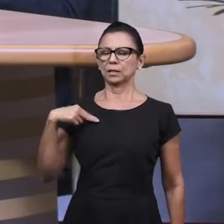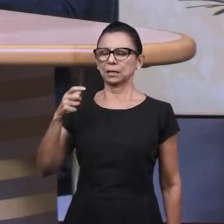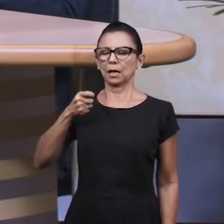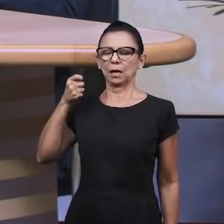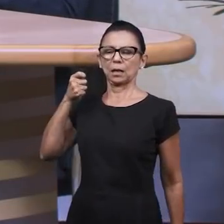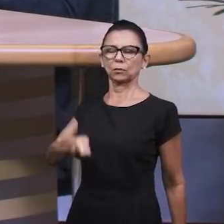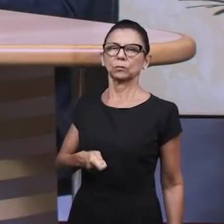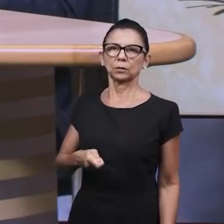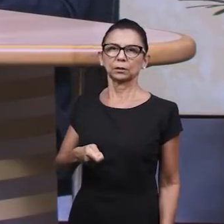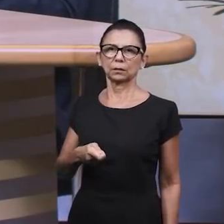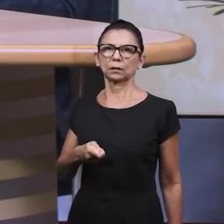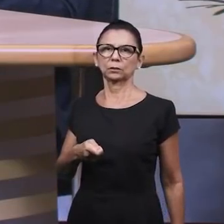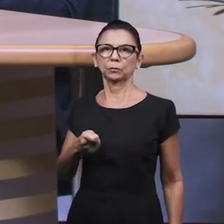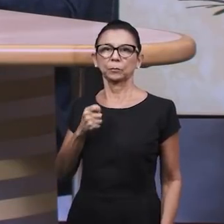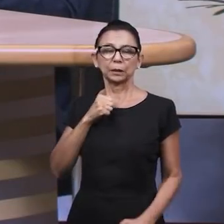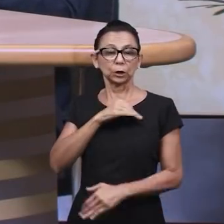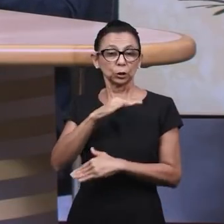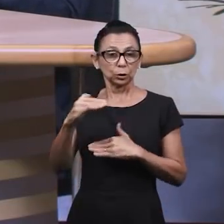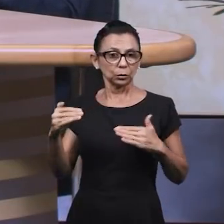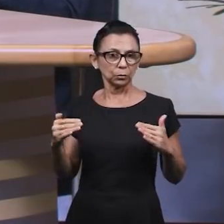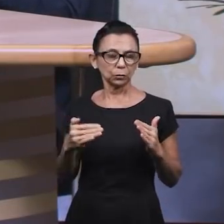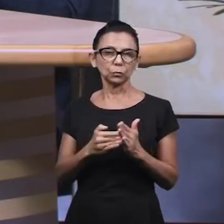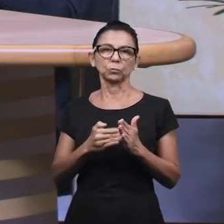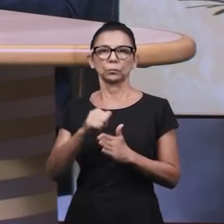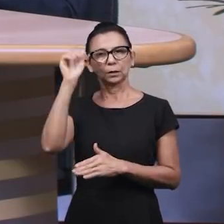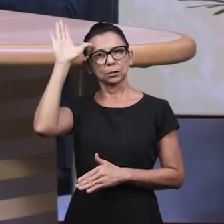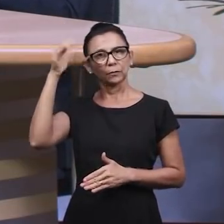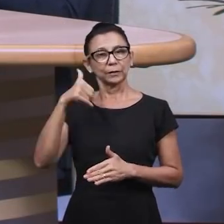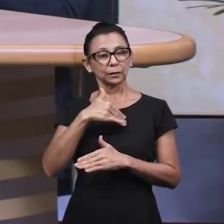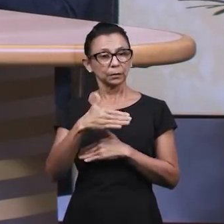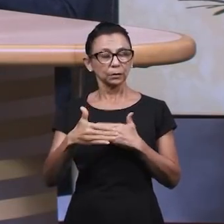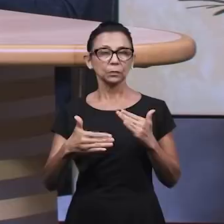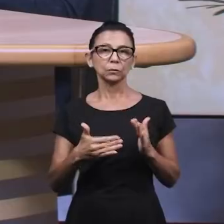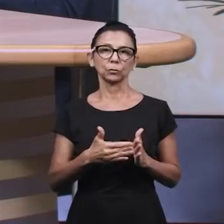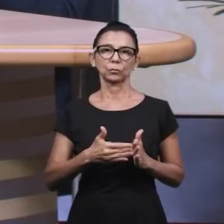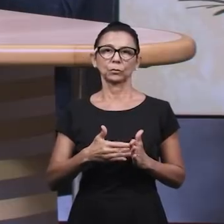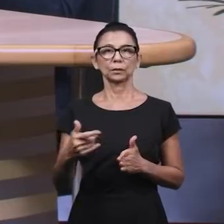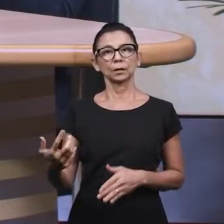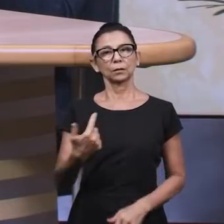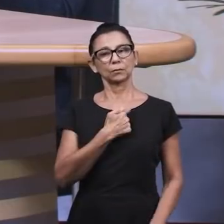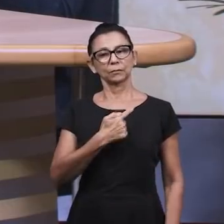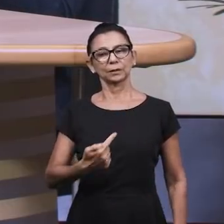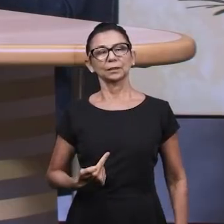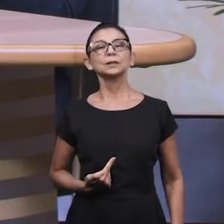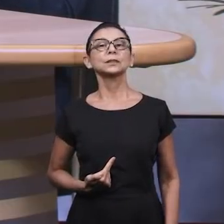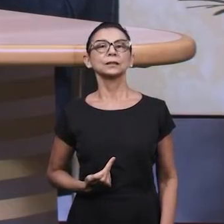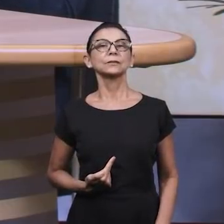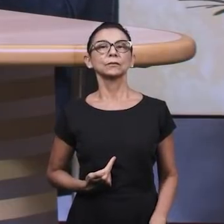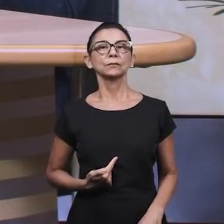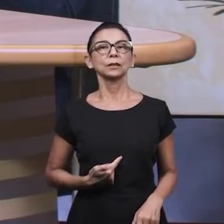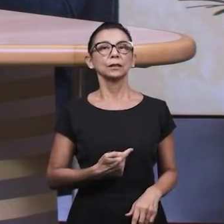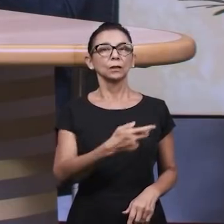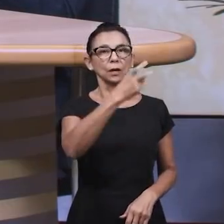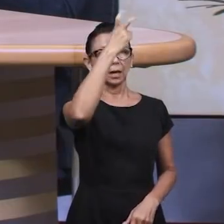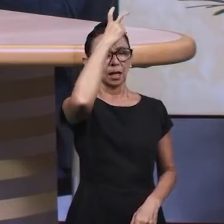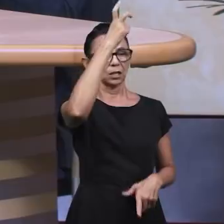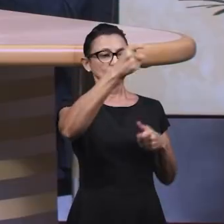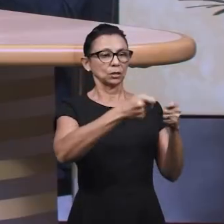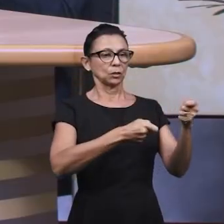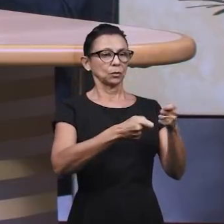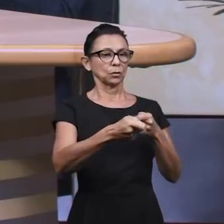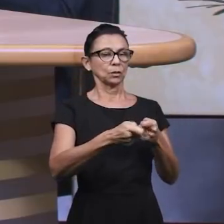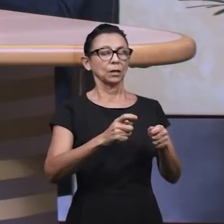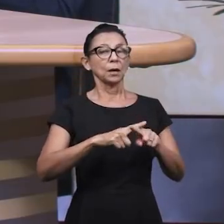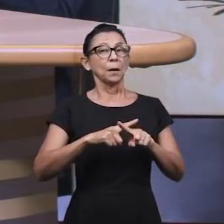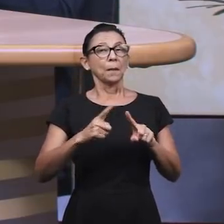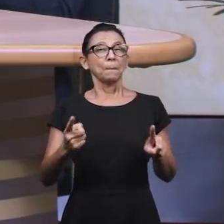governo do Egito. Então ele foi rei, é a condição de rei, ele era governador do Egito. Mas José também, na condição de homem, ele